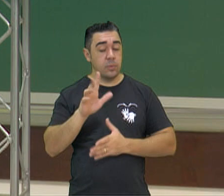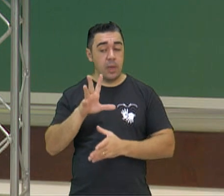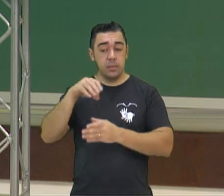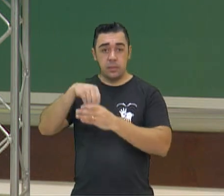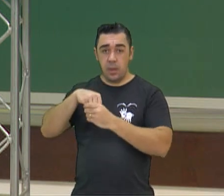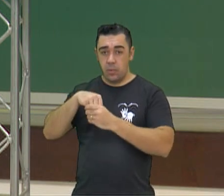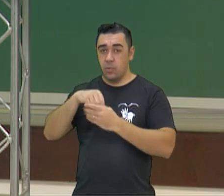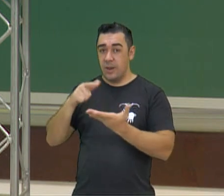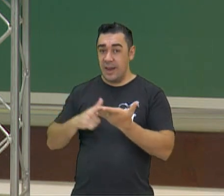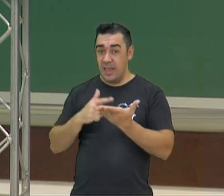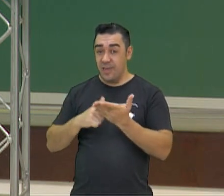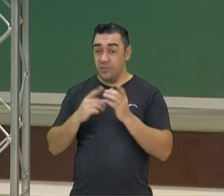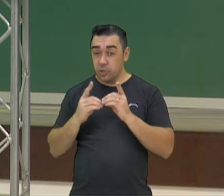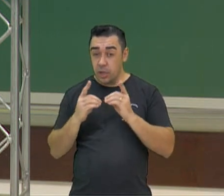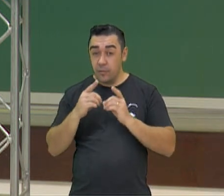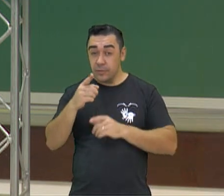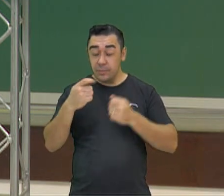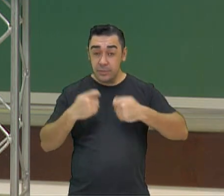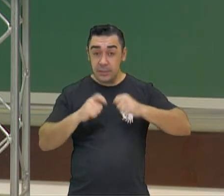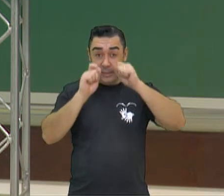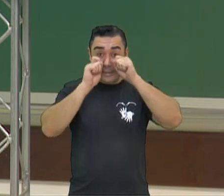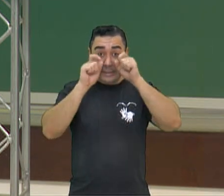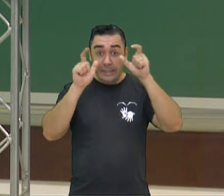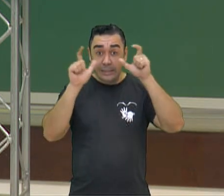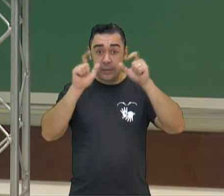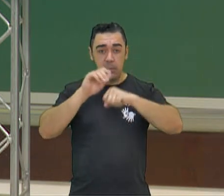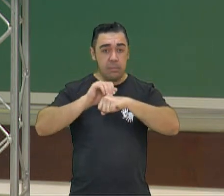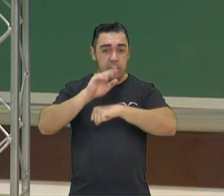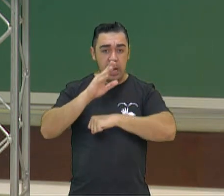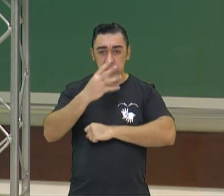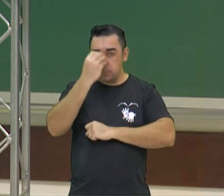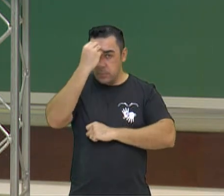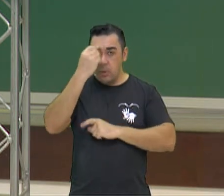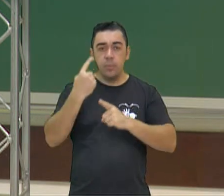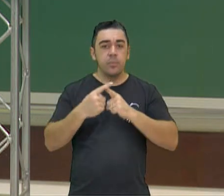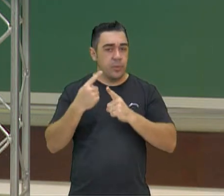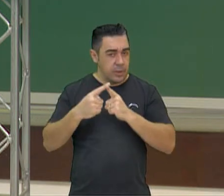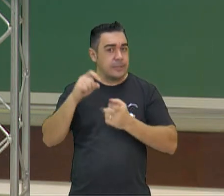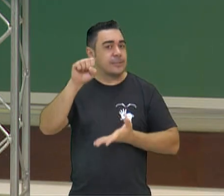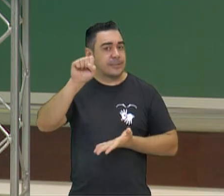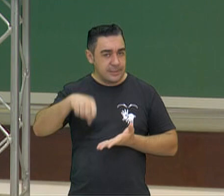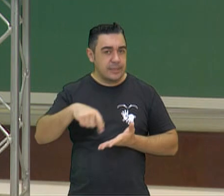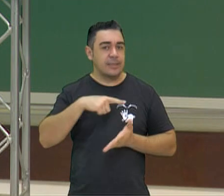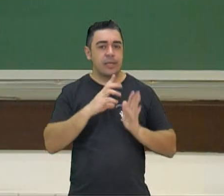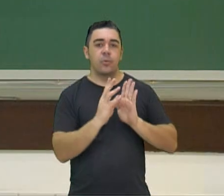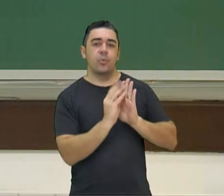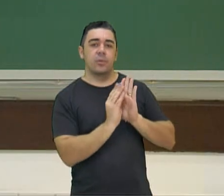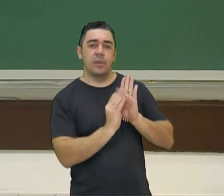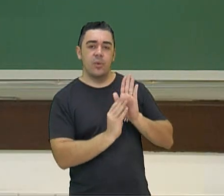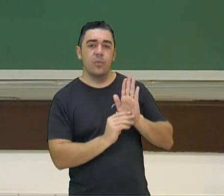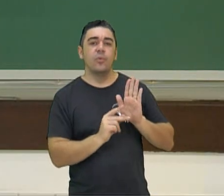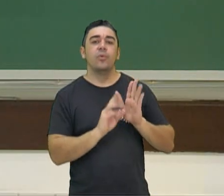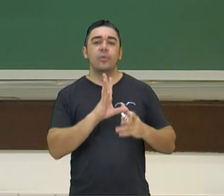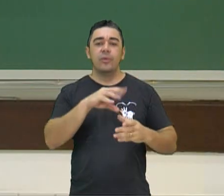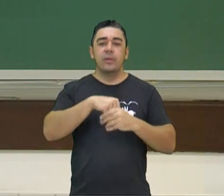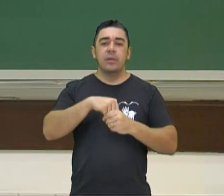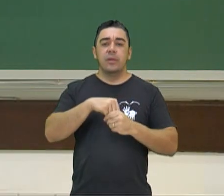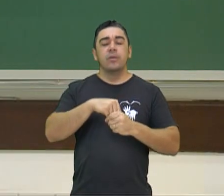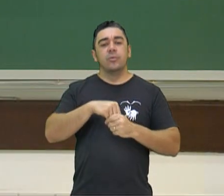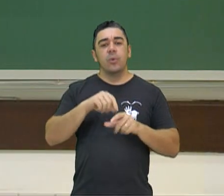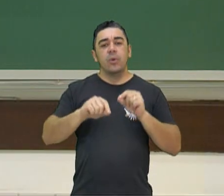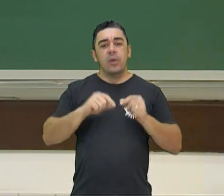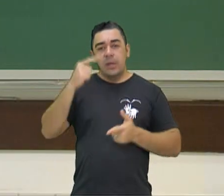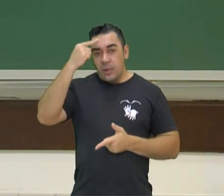seu livro, você vai ter que dar mais atenção a ele, porque ele faz parte sim do conteúdo programático das